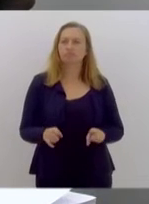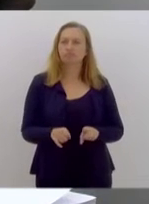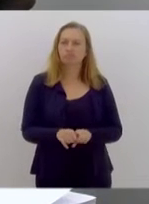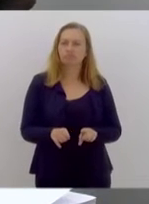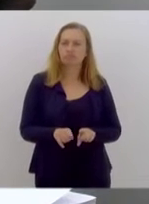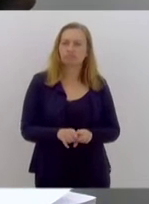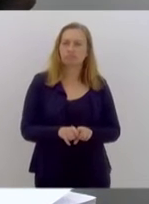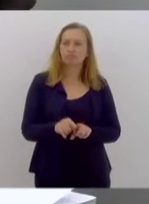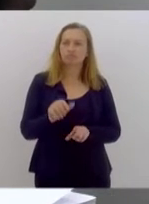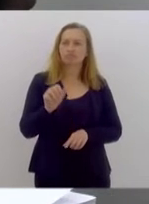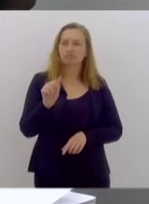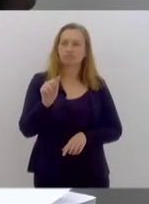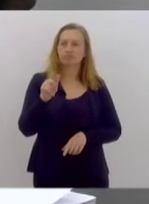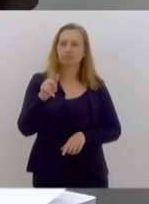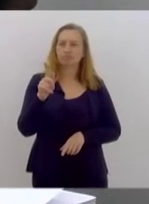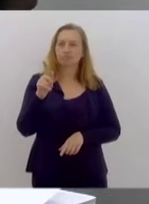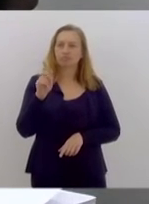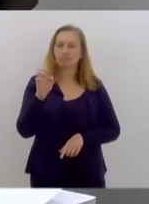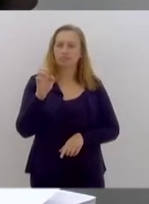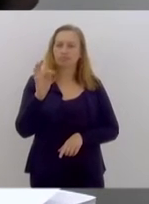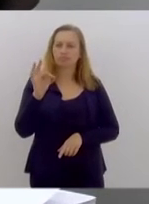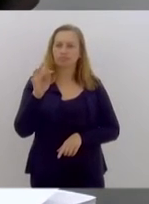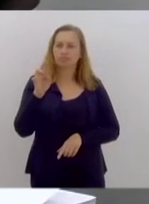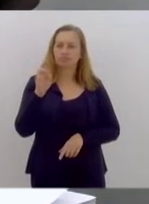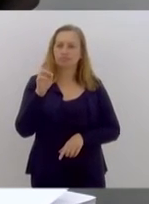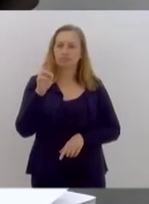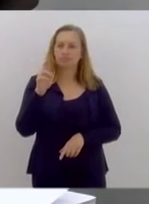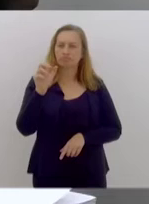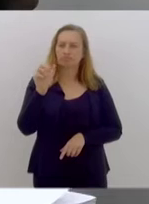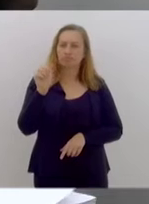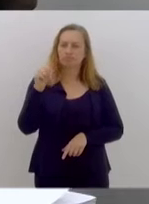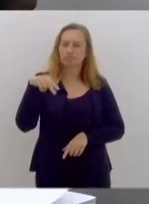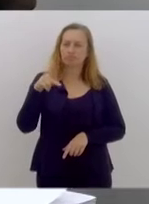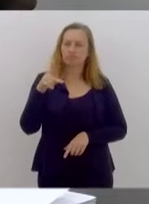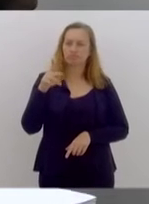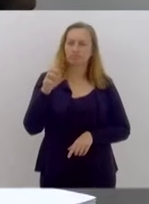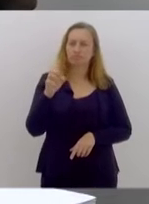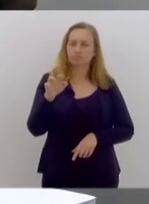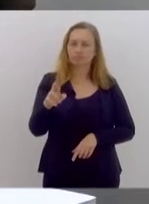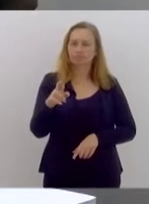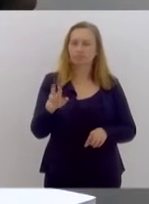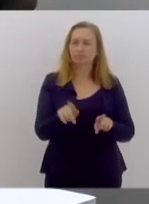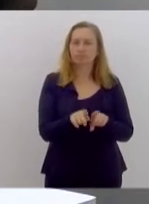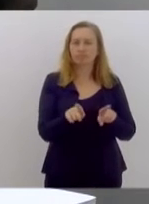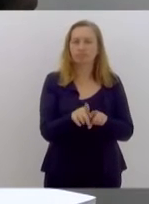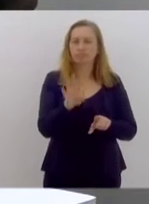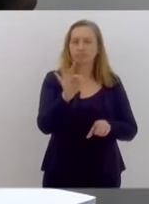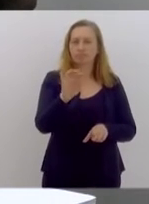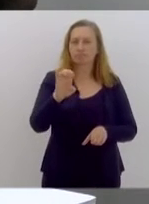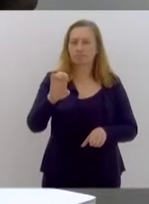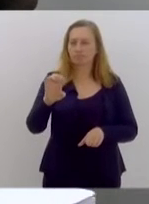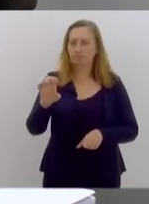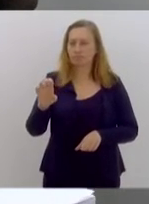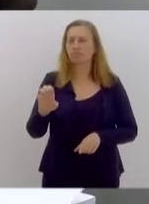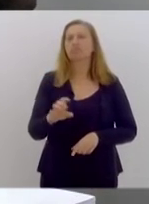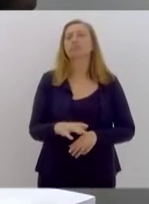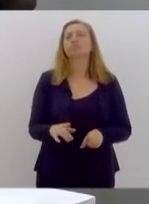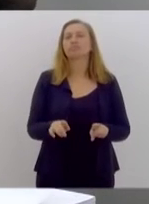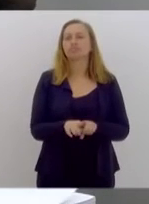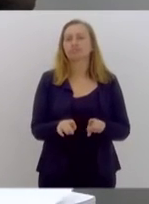obviamente o TSE e o Instituto de Metrópole né os Paulo lembrou ainda no domingo